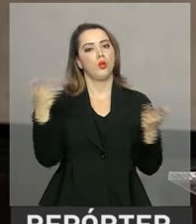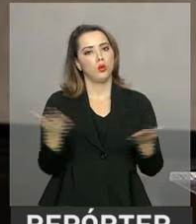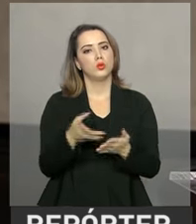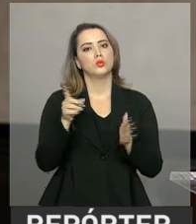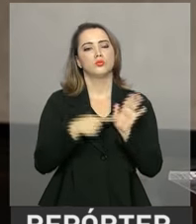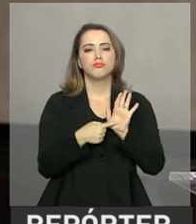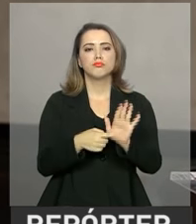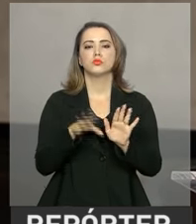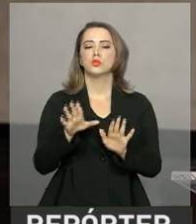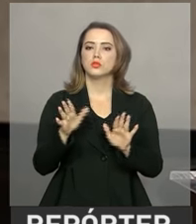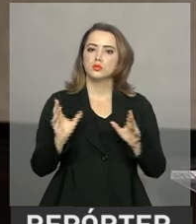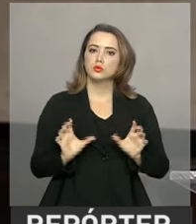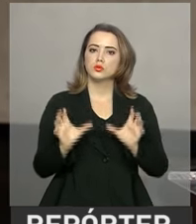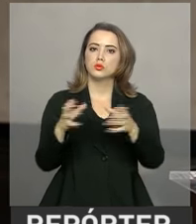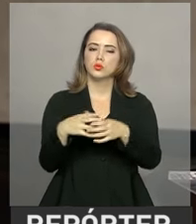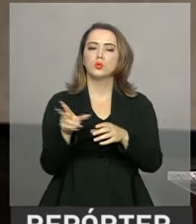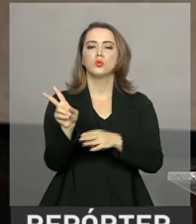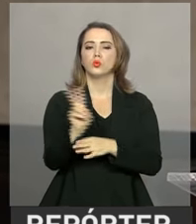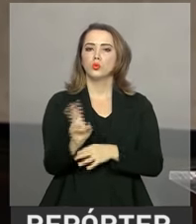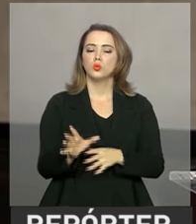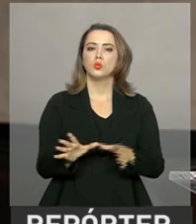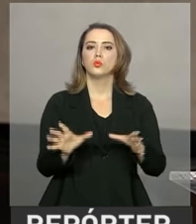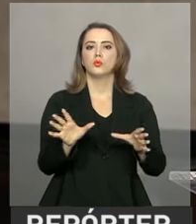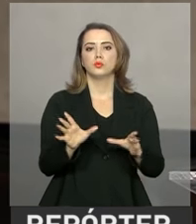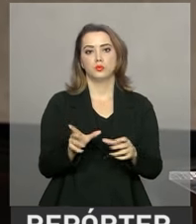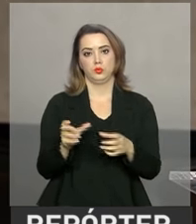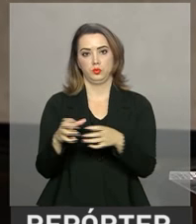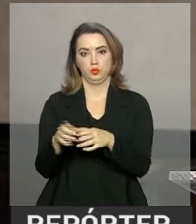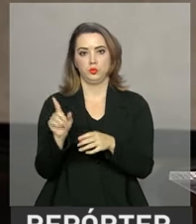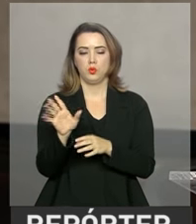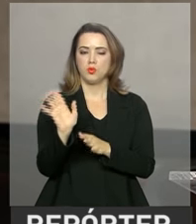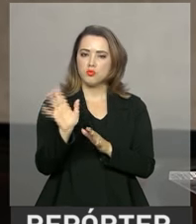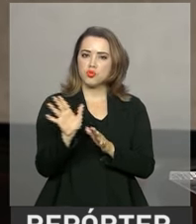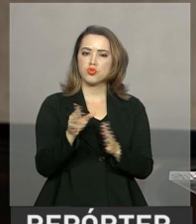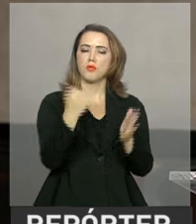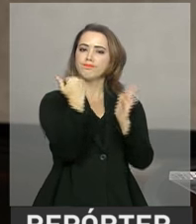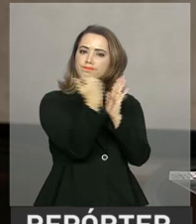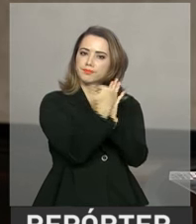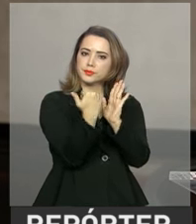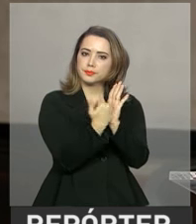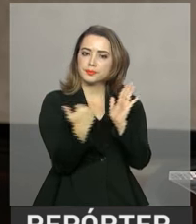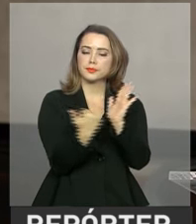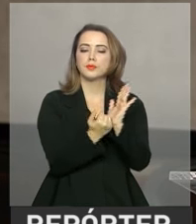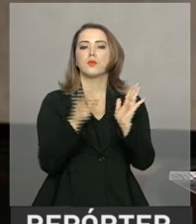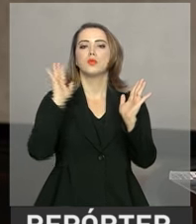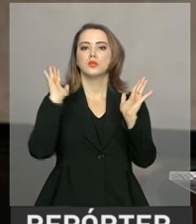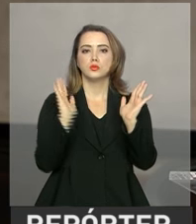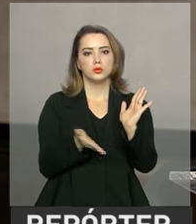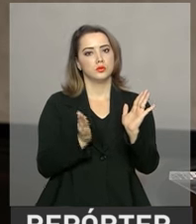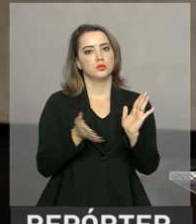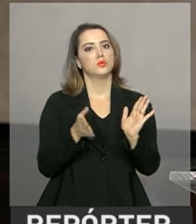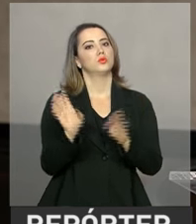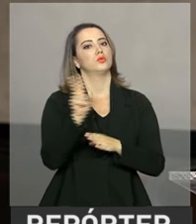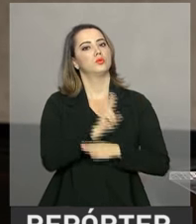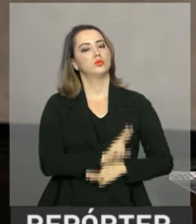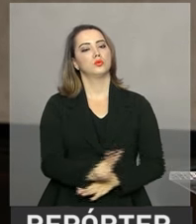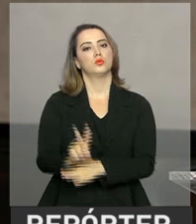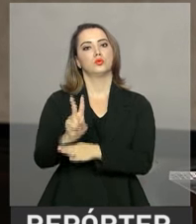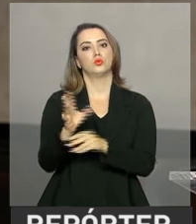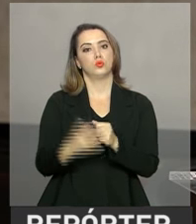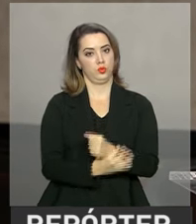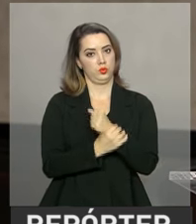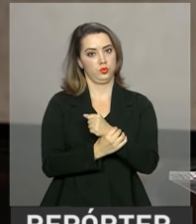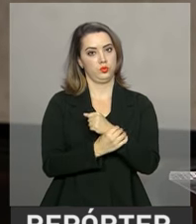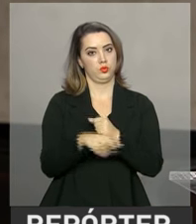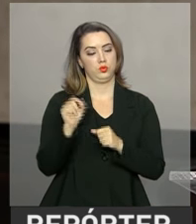CIOCS instalado, o Guardiões da Saúde lançado e as medidas todas de garantia de segurança aos